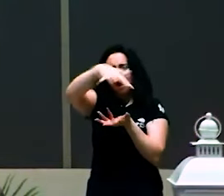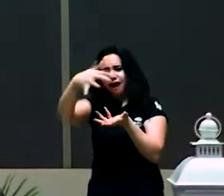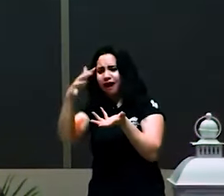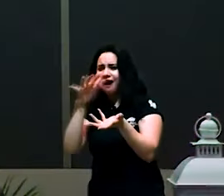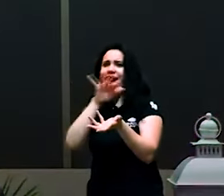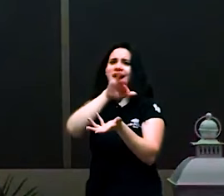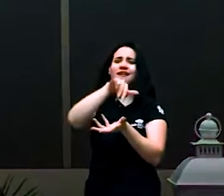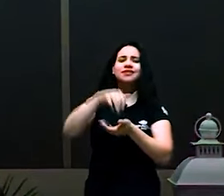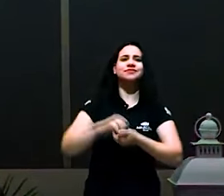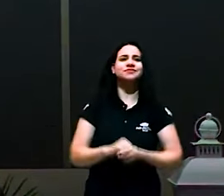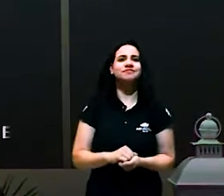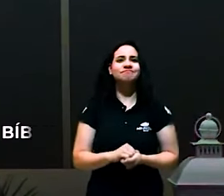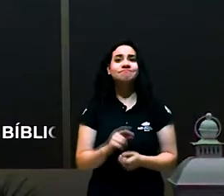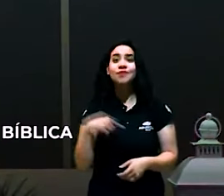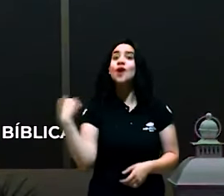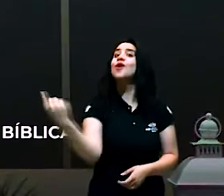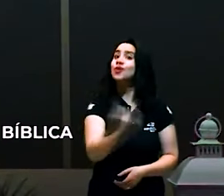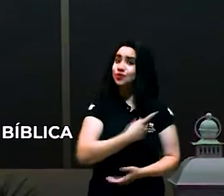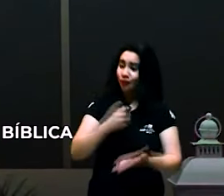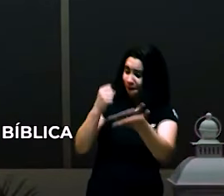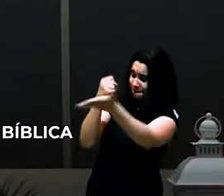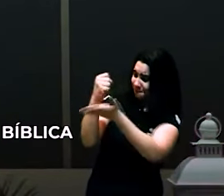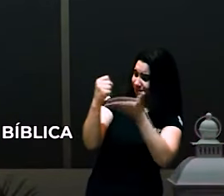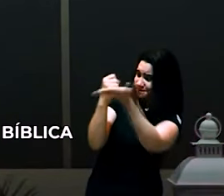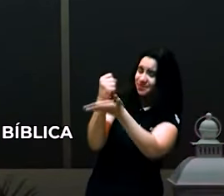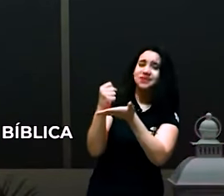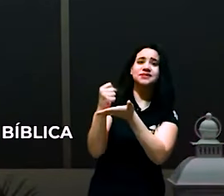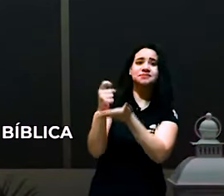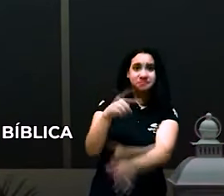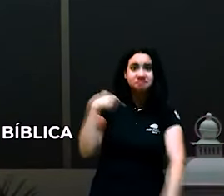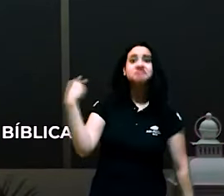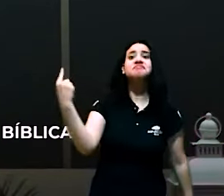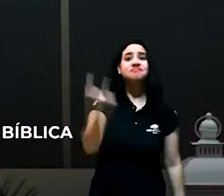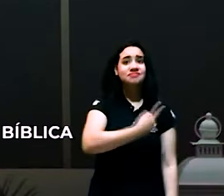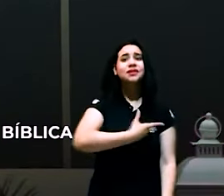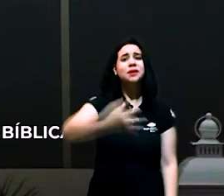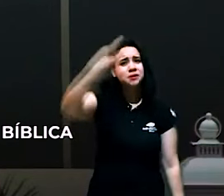Essa é a nossa raça. Esse é o nosso ADN espiritual.